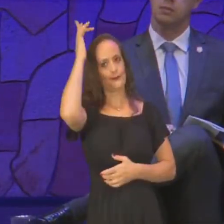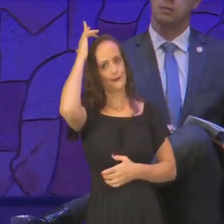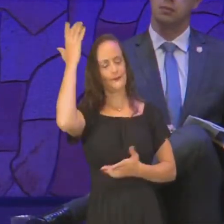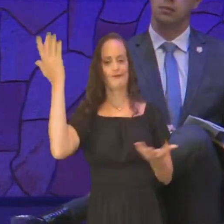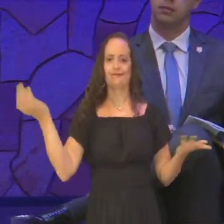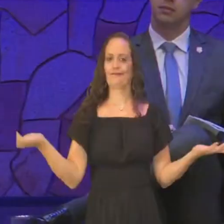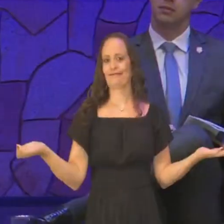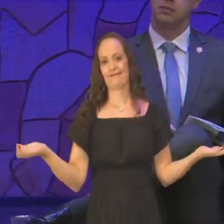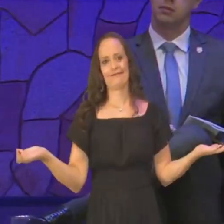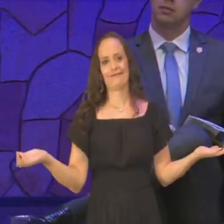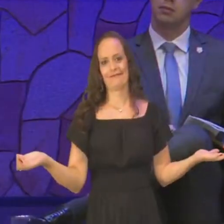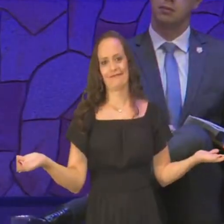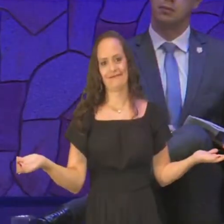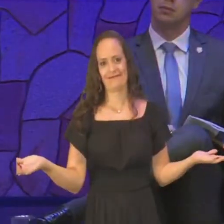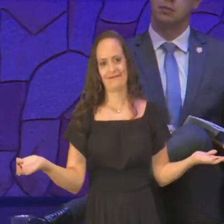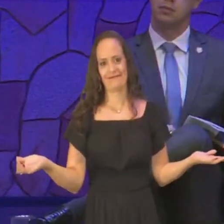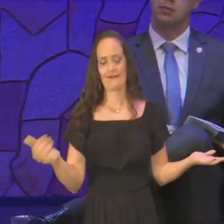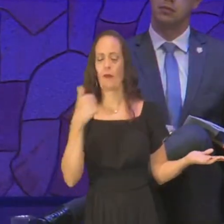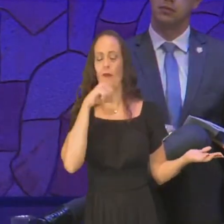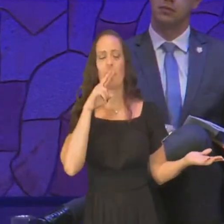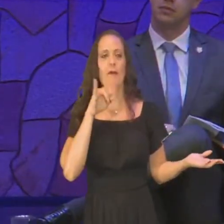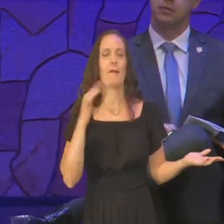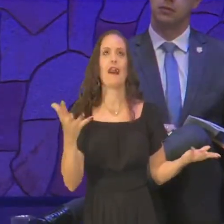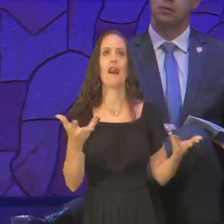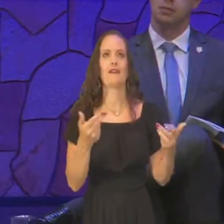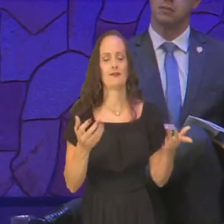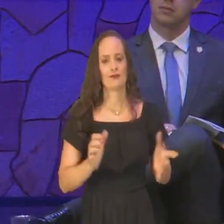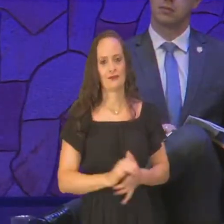Mamãe, tu és tudo para mim.